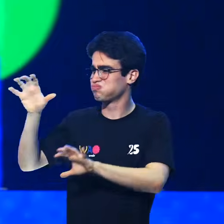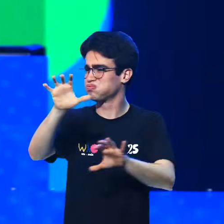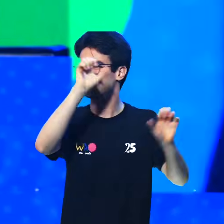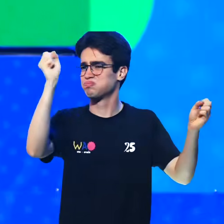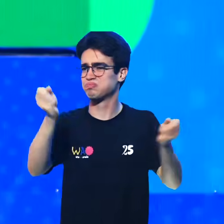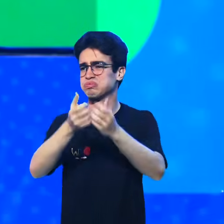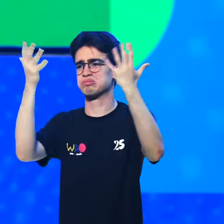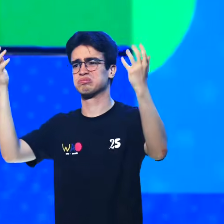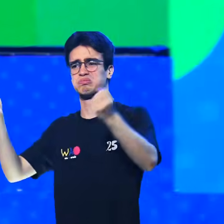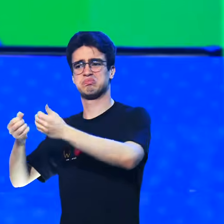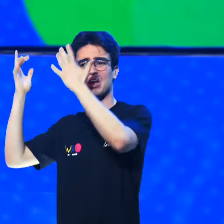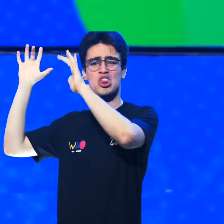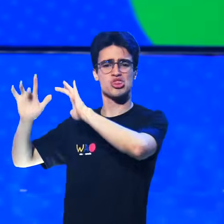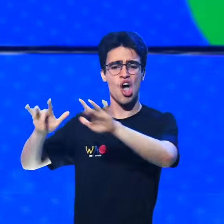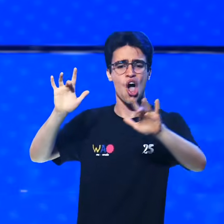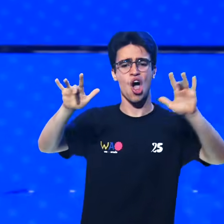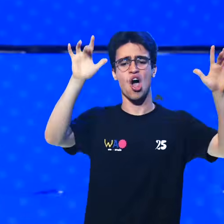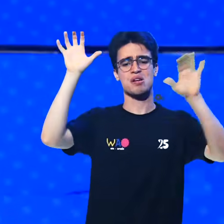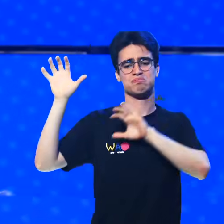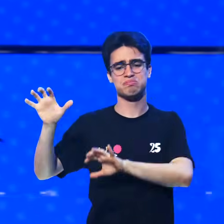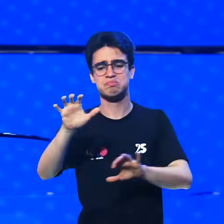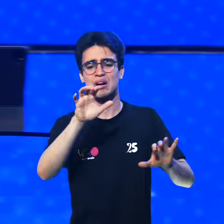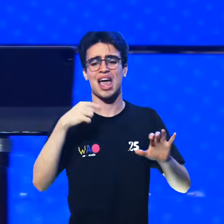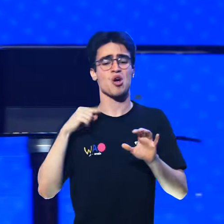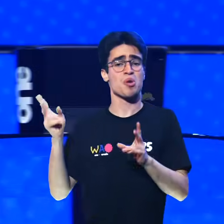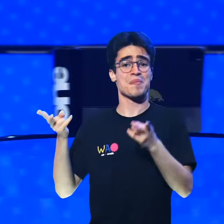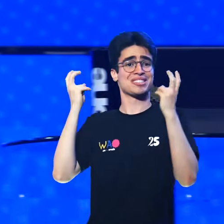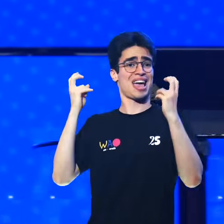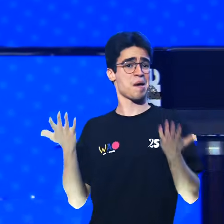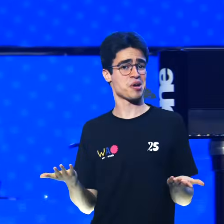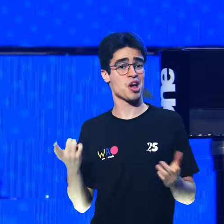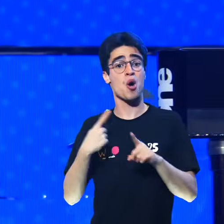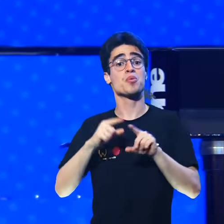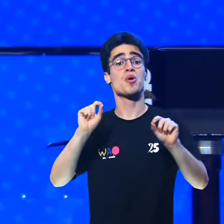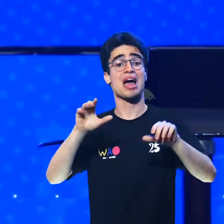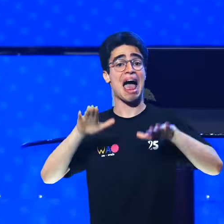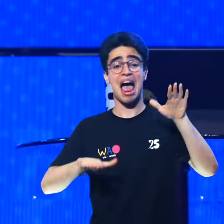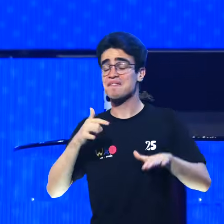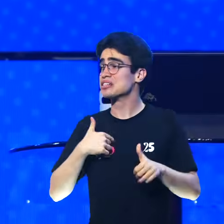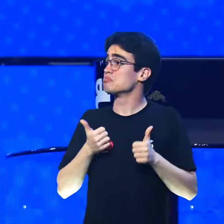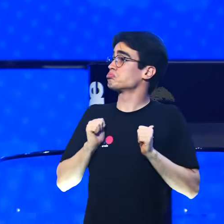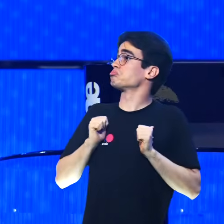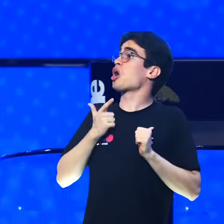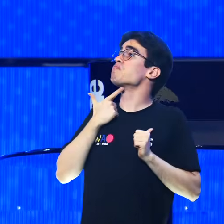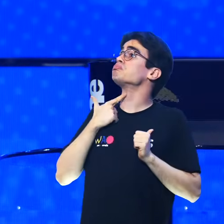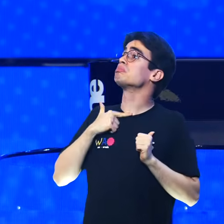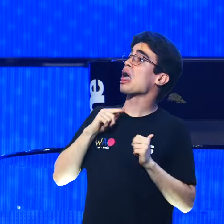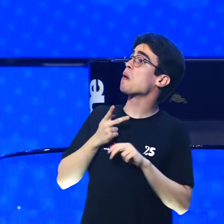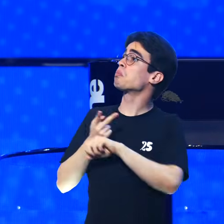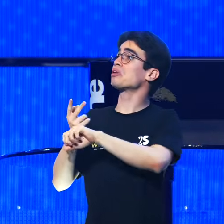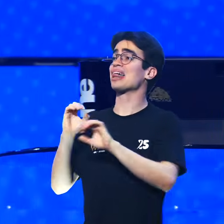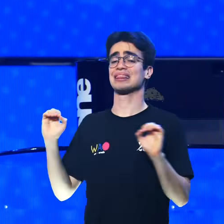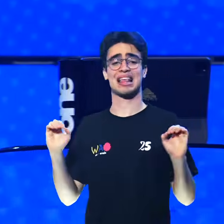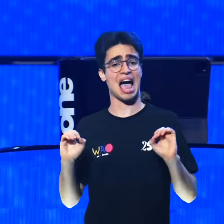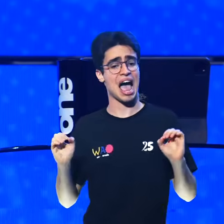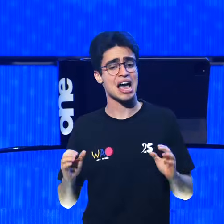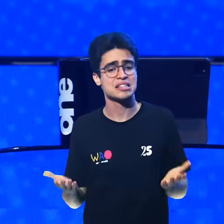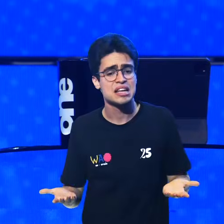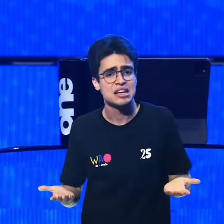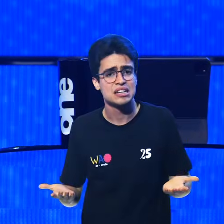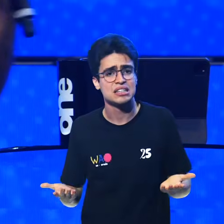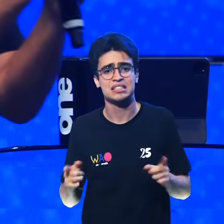manifestando, tocando, realizando. Por quê? Porque muitas vezes nós estamos sem fome, estamos